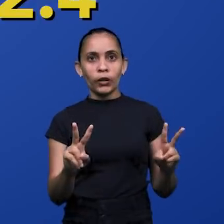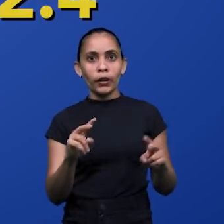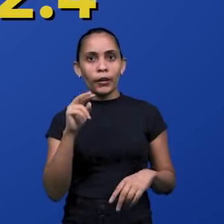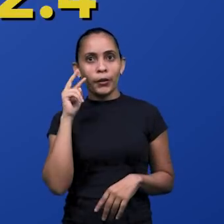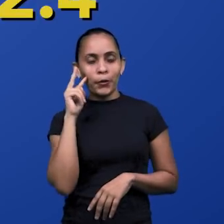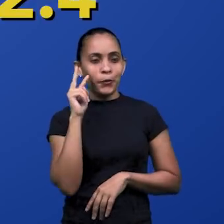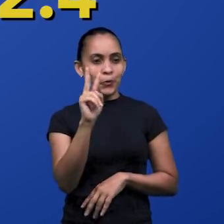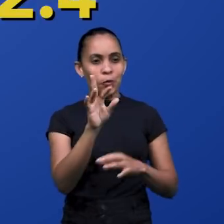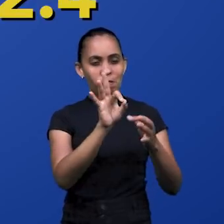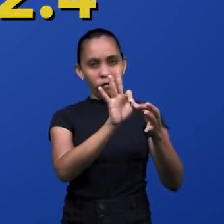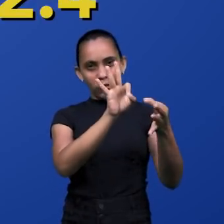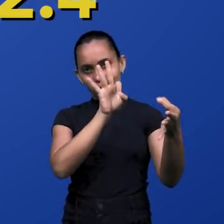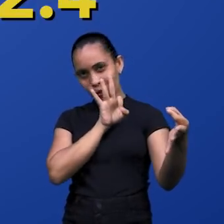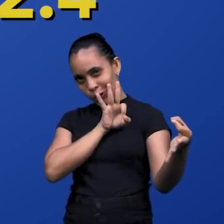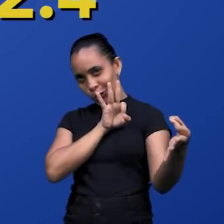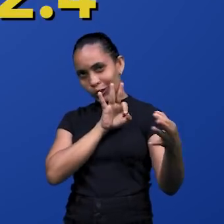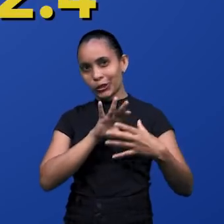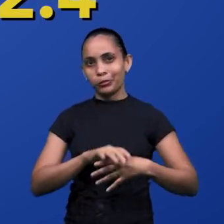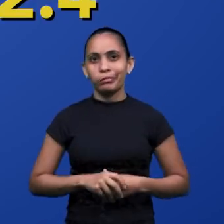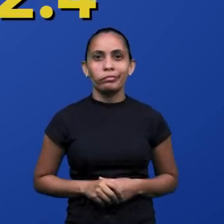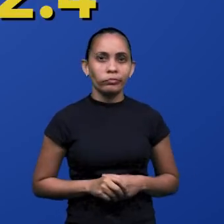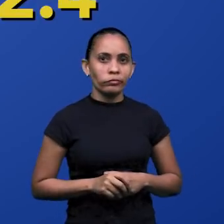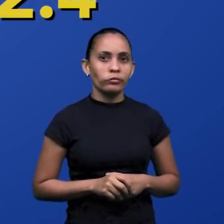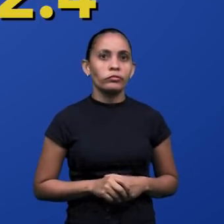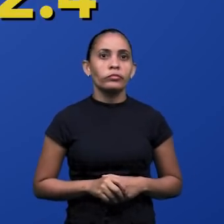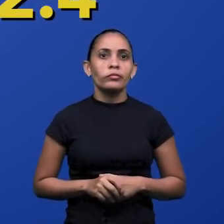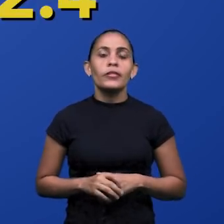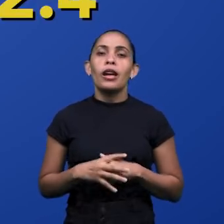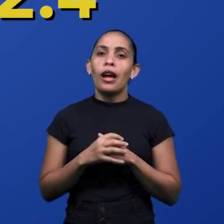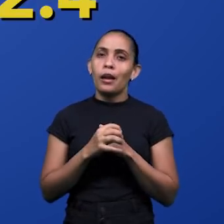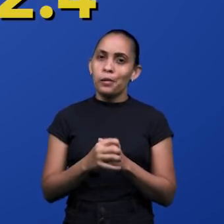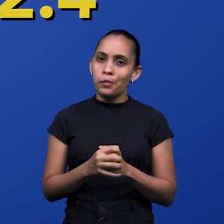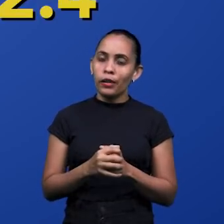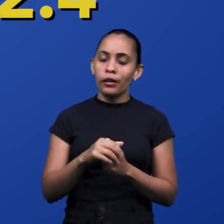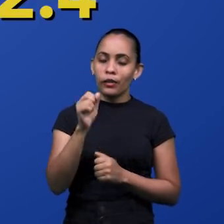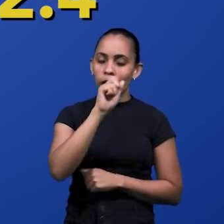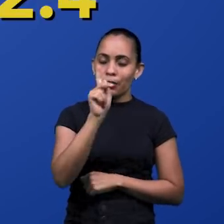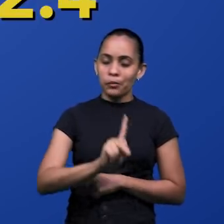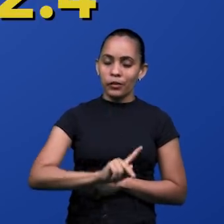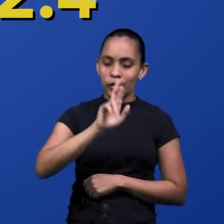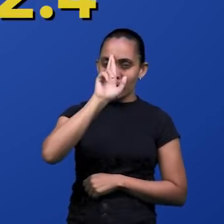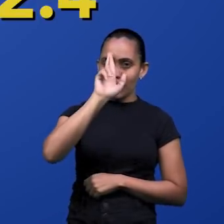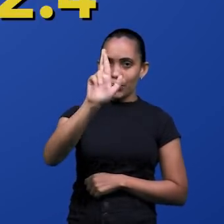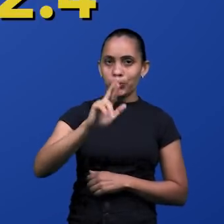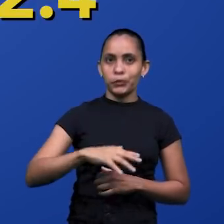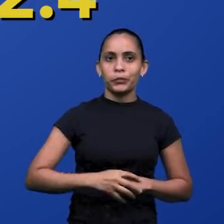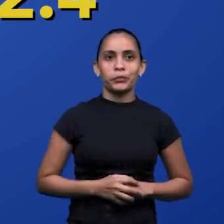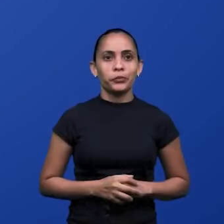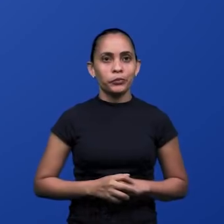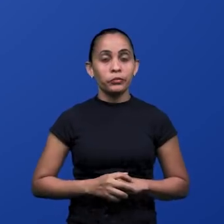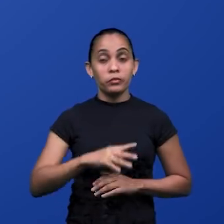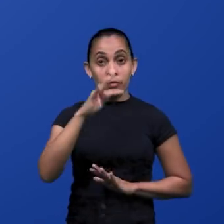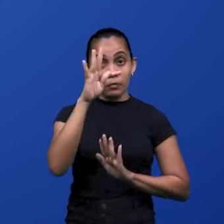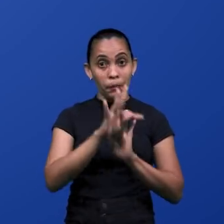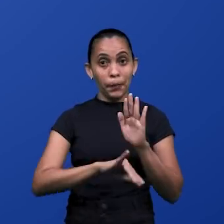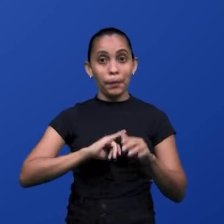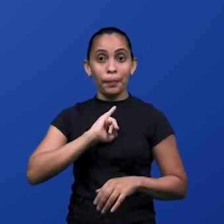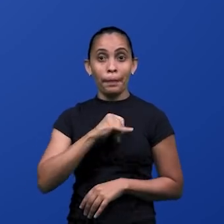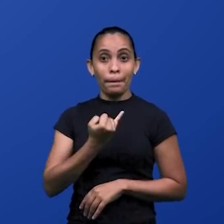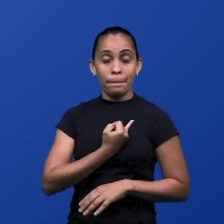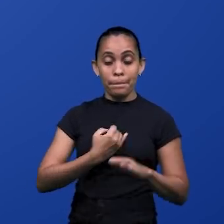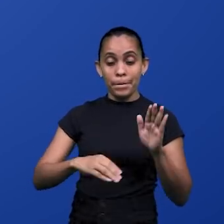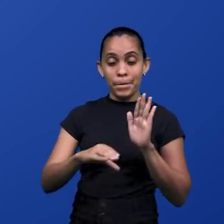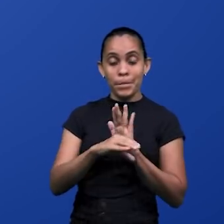olhos e viu o lugar de longe. Amém. A parte do Senhor. O texto